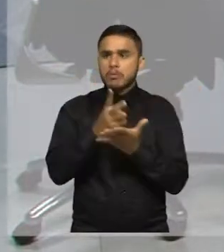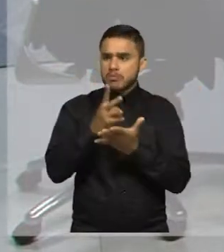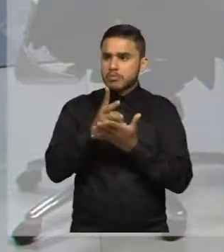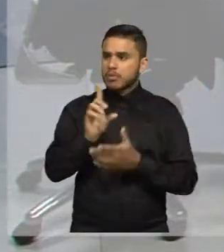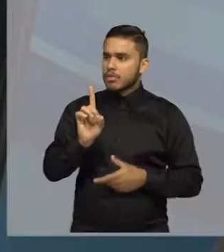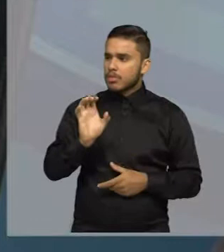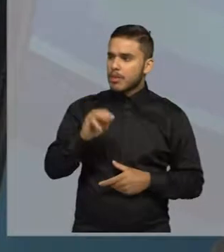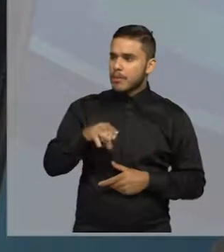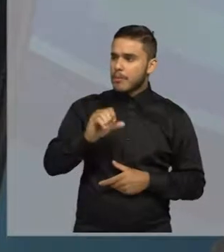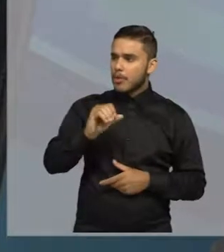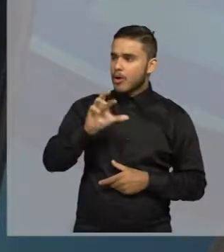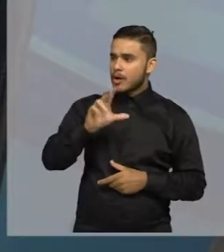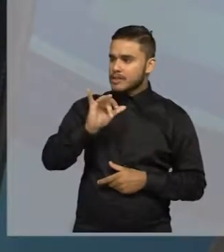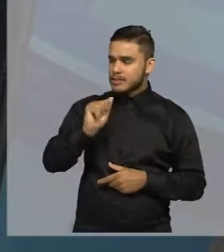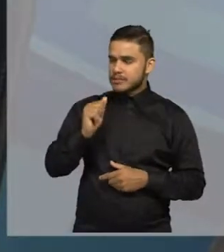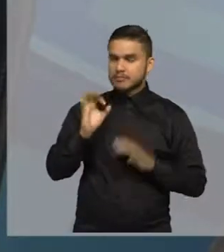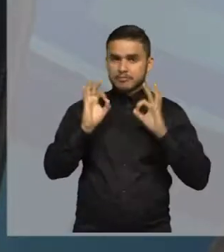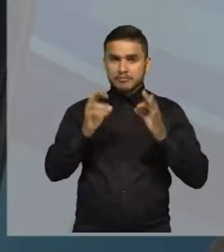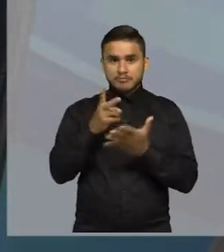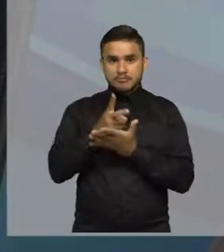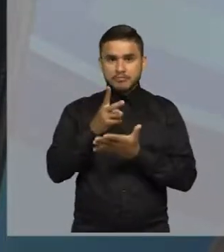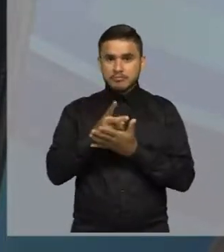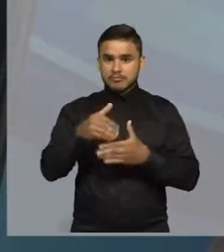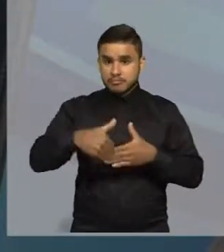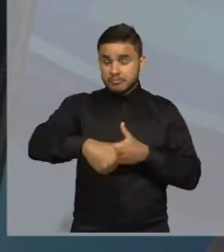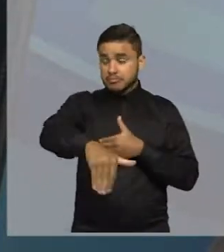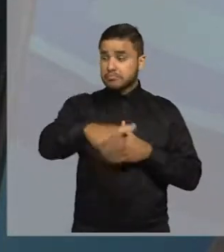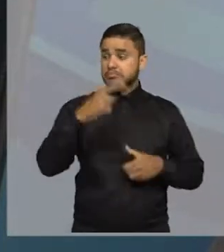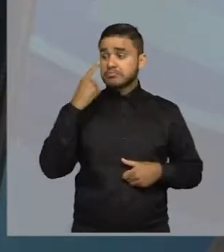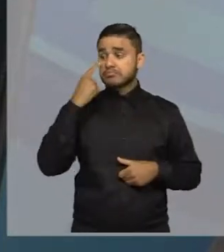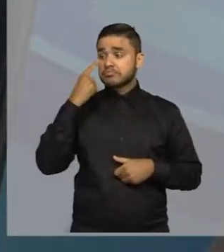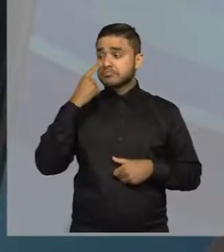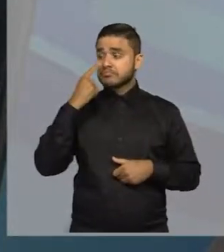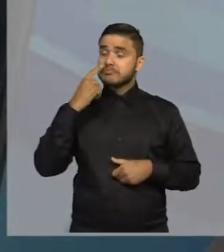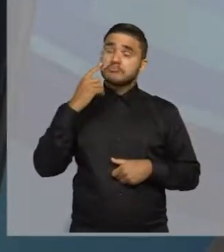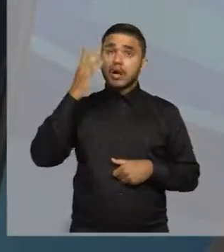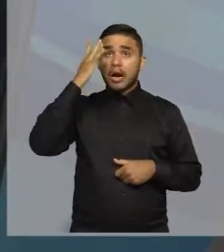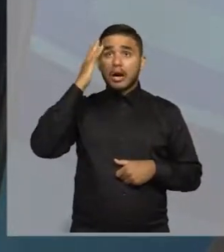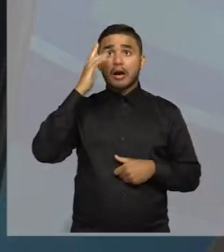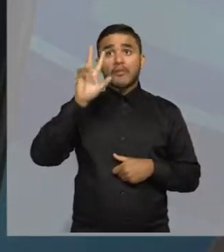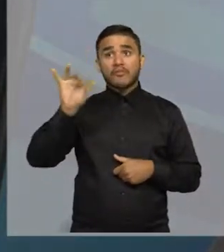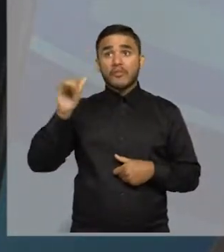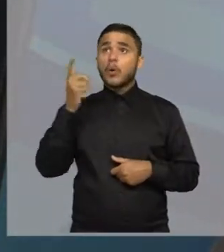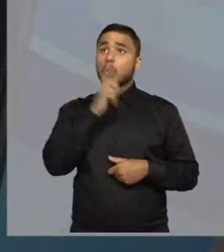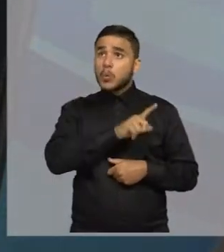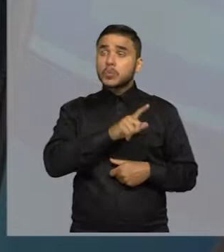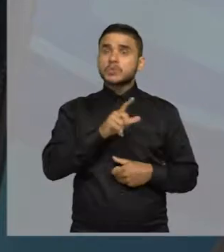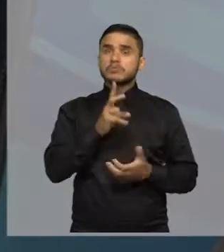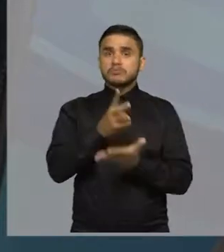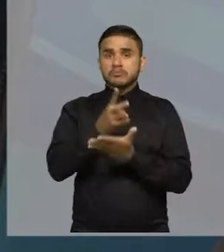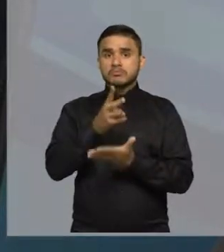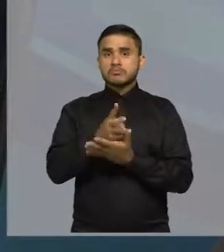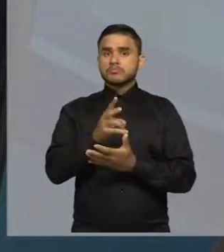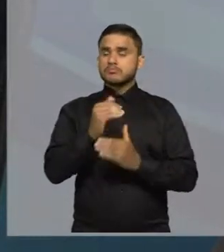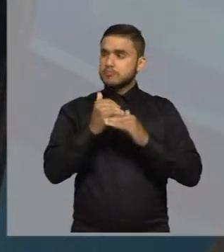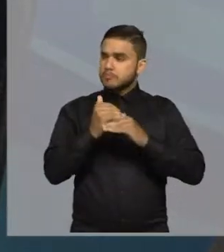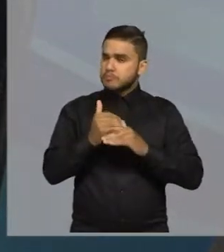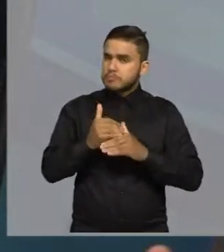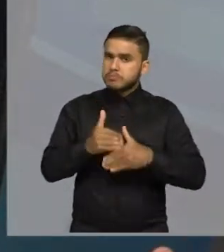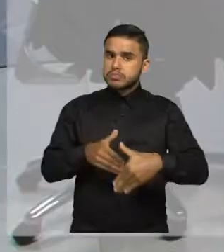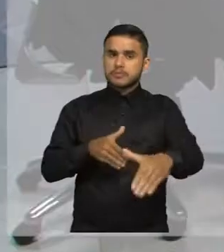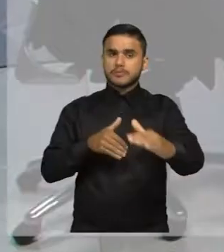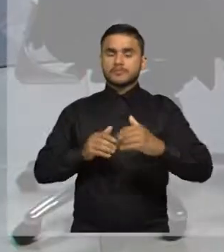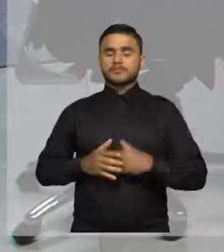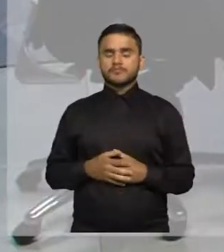procedimentalmente, sim. Os ritos, sim. Agora o DF é que vai nos dizer se a democracia se sustenta.